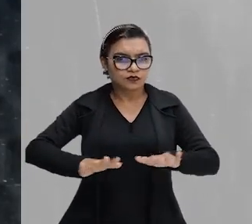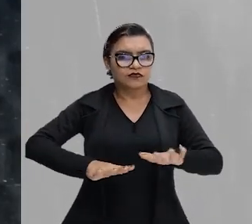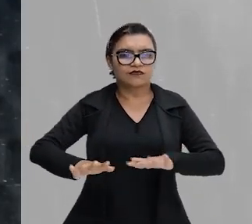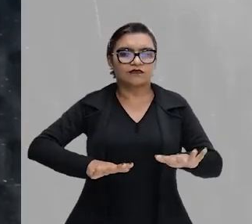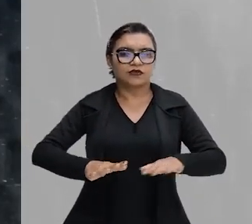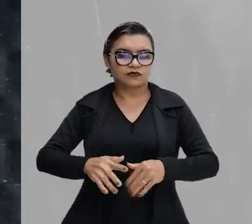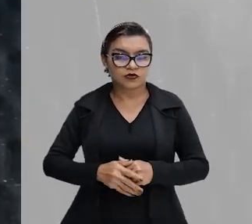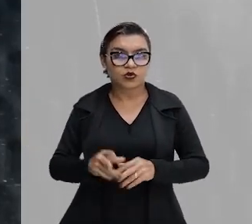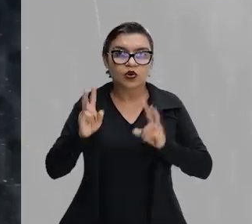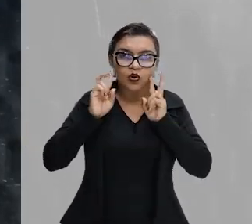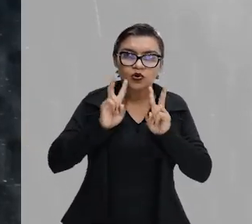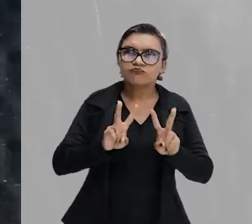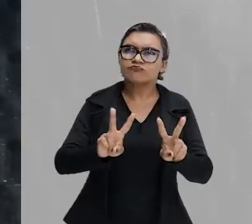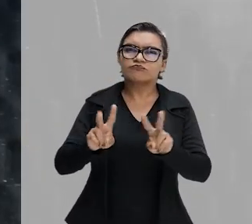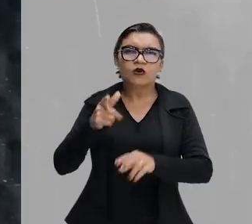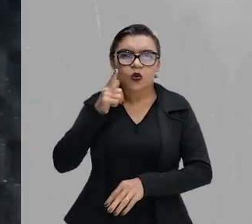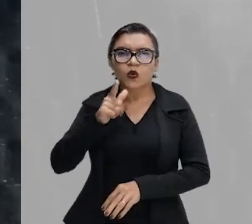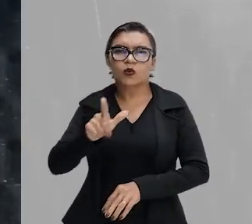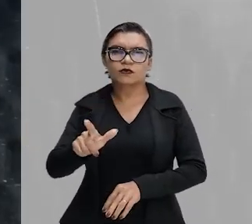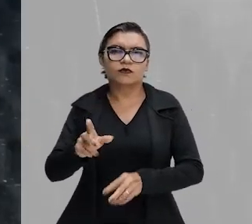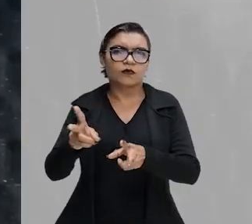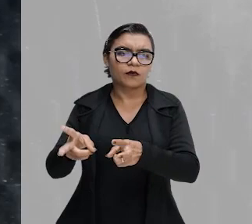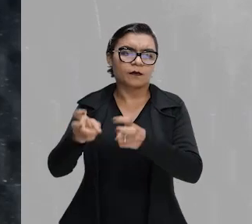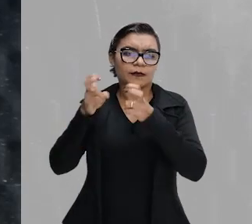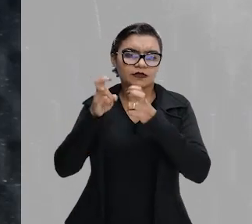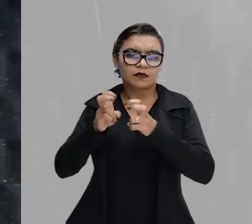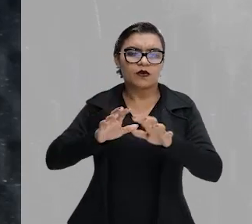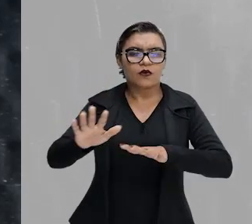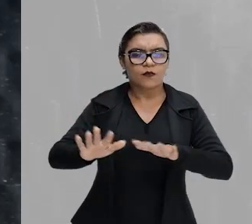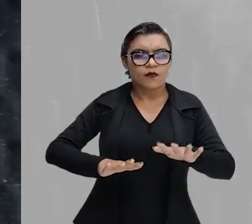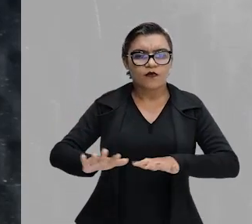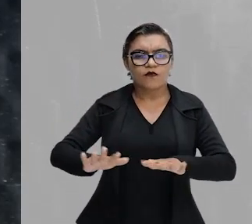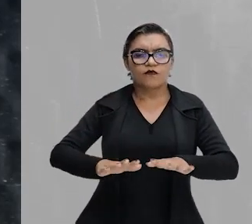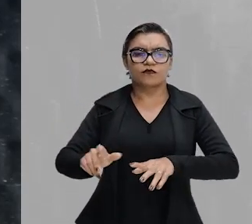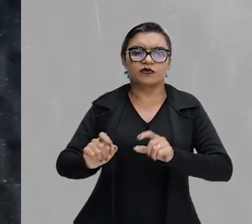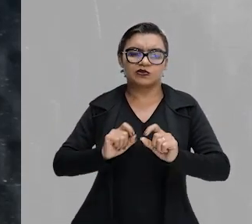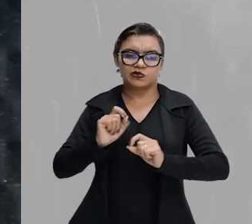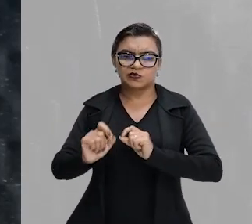desta forma que a gente consegue perceber o movimento